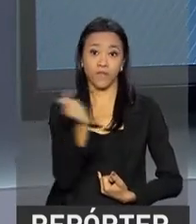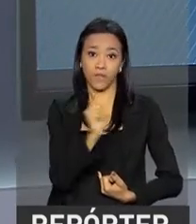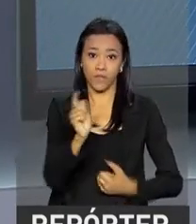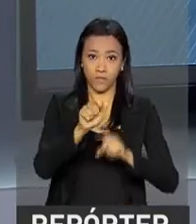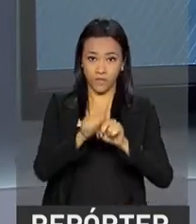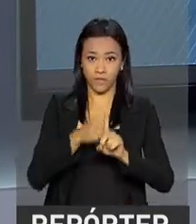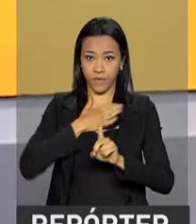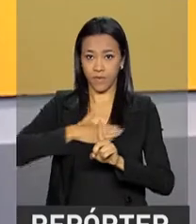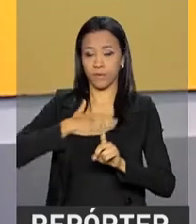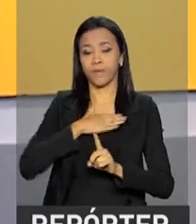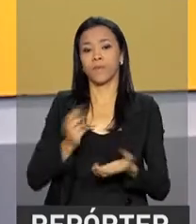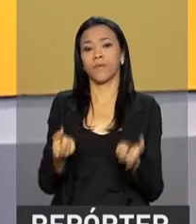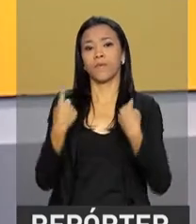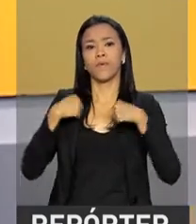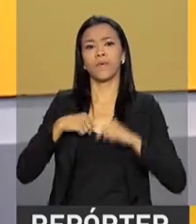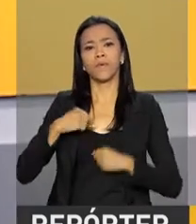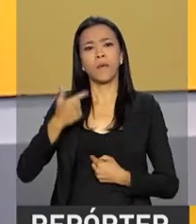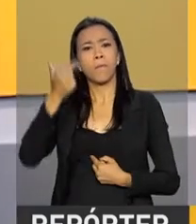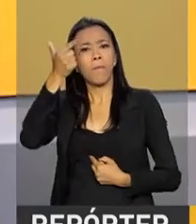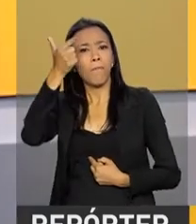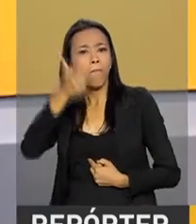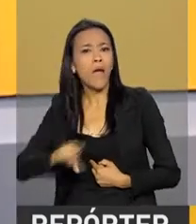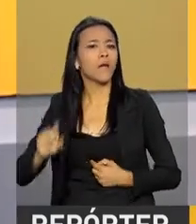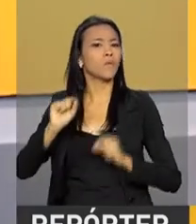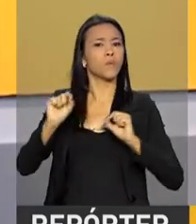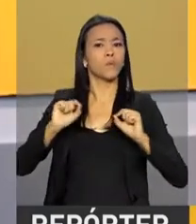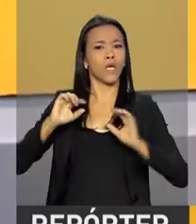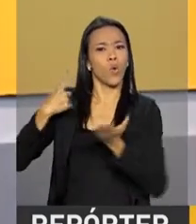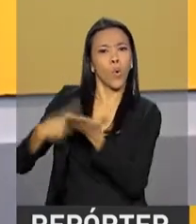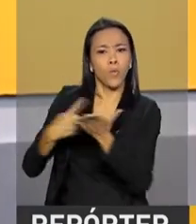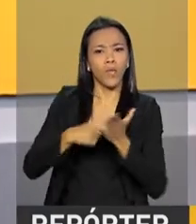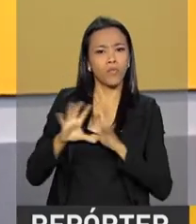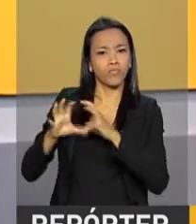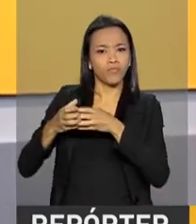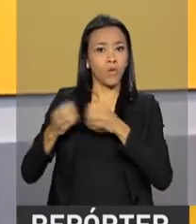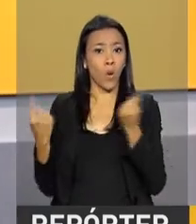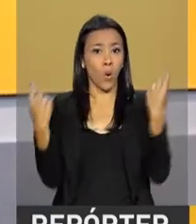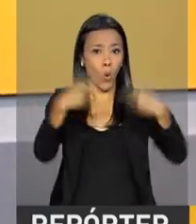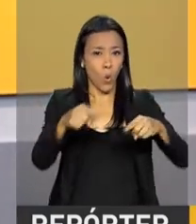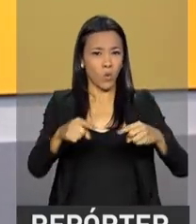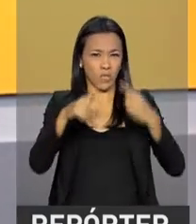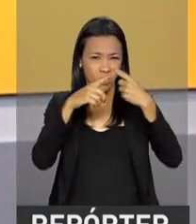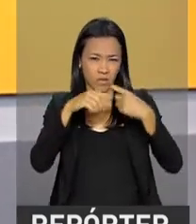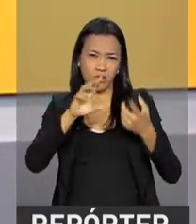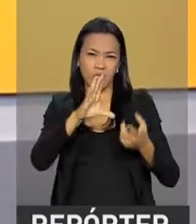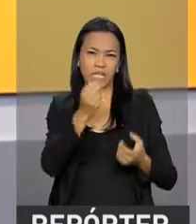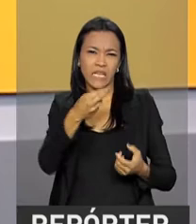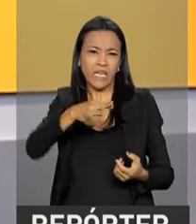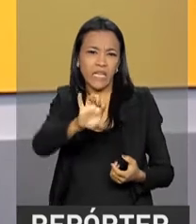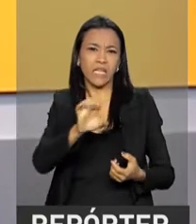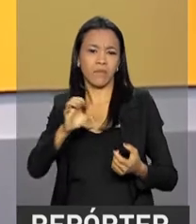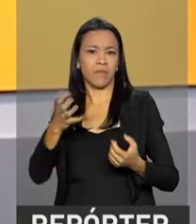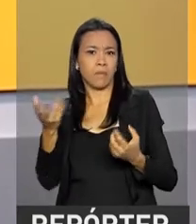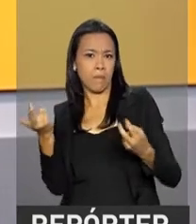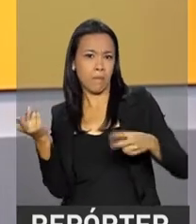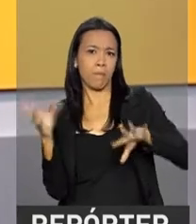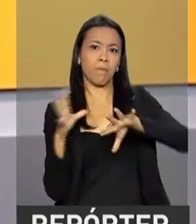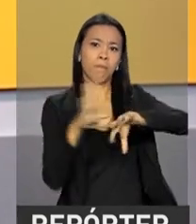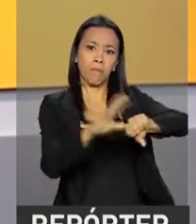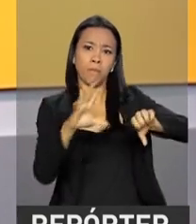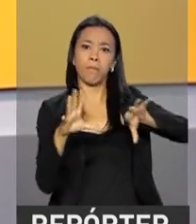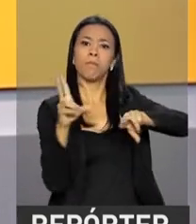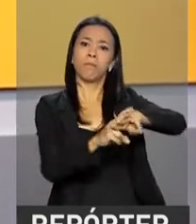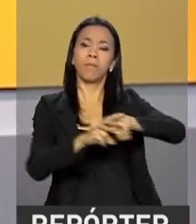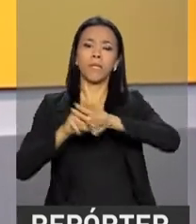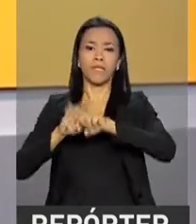de agosto mas um movimento contra o crime organizado no rio de janeiro prendeu 43 pessoas a operação segurança e